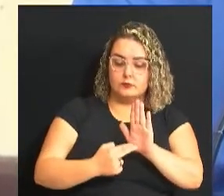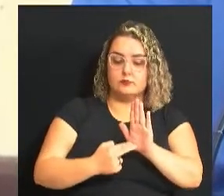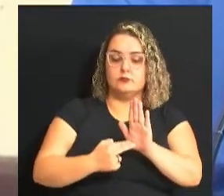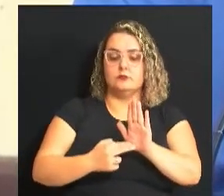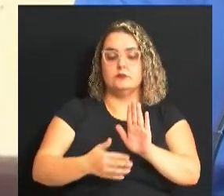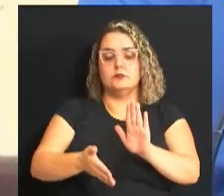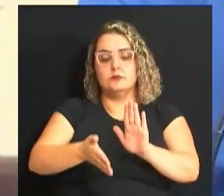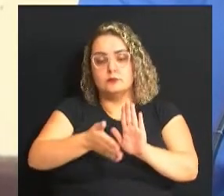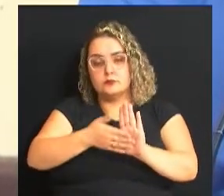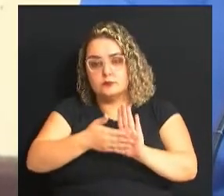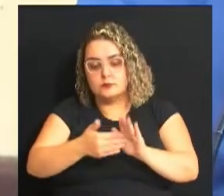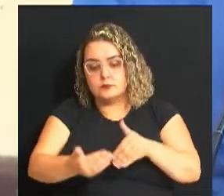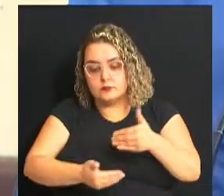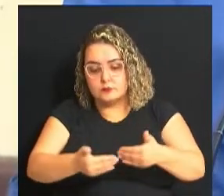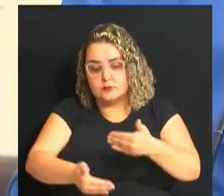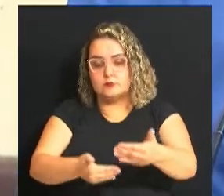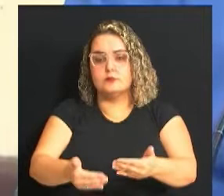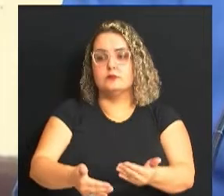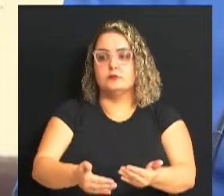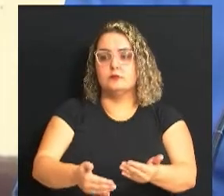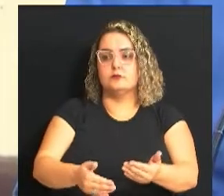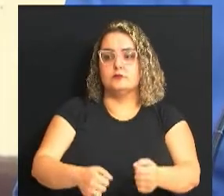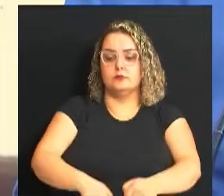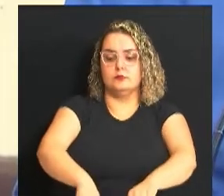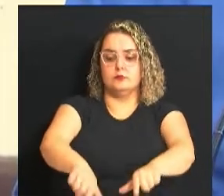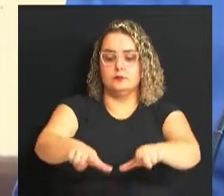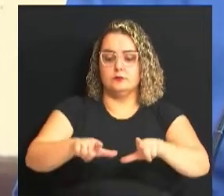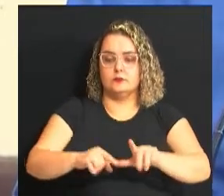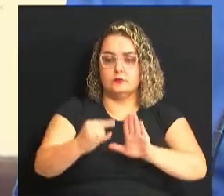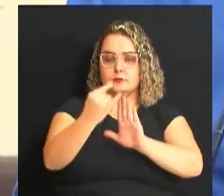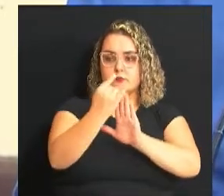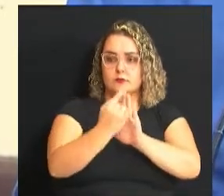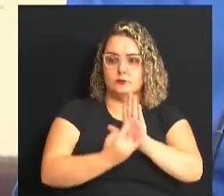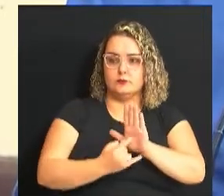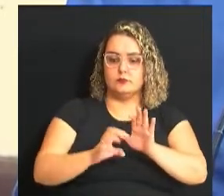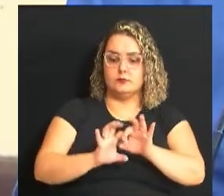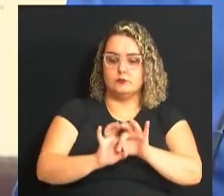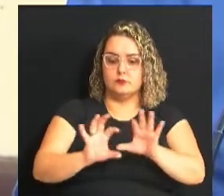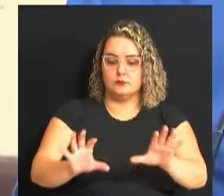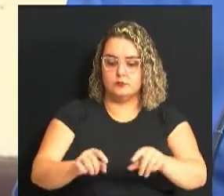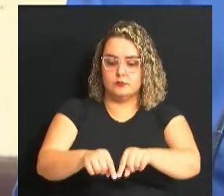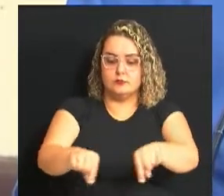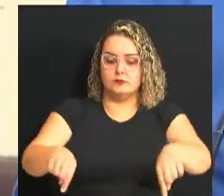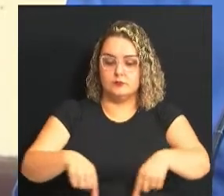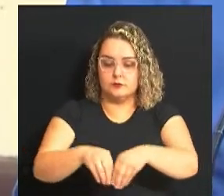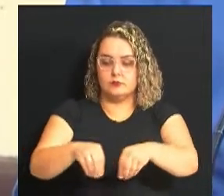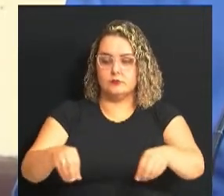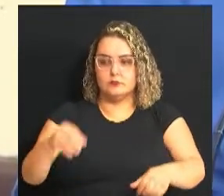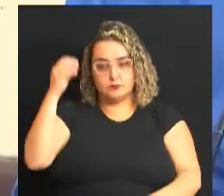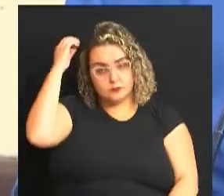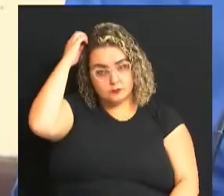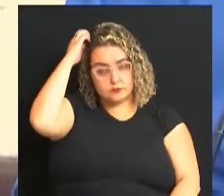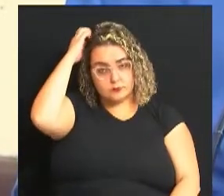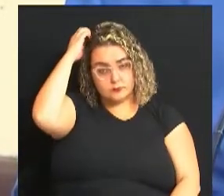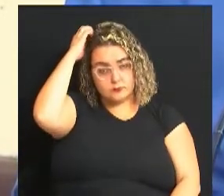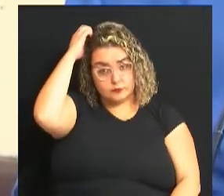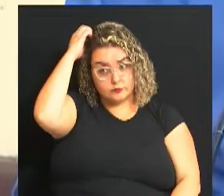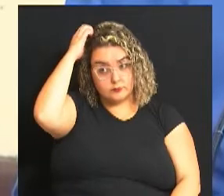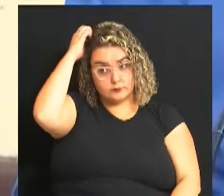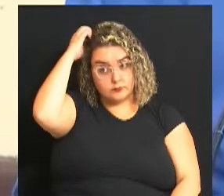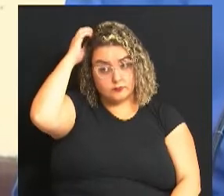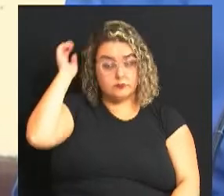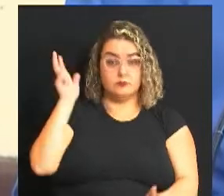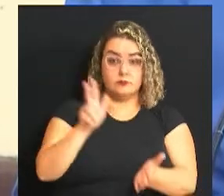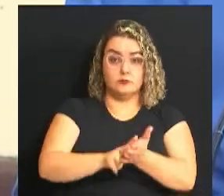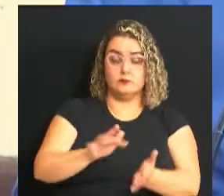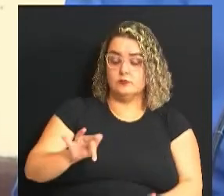para titularização e comercialização de lotes provenientes da regularização fundiária